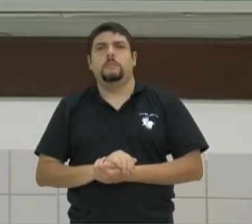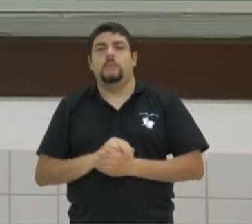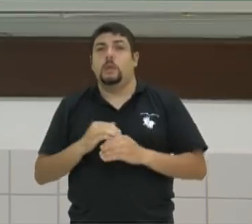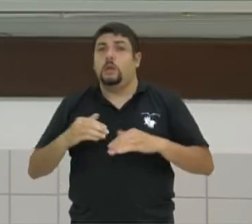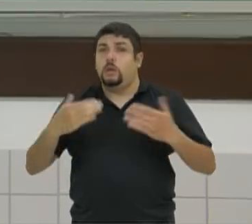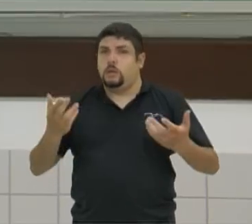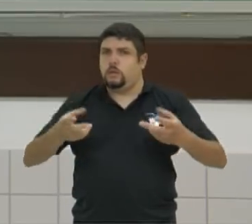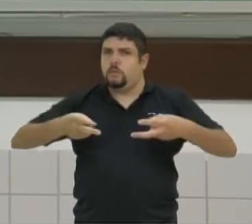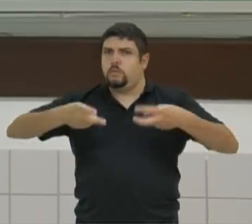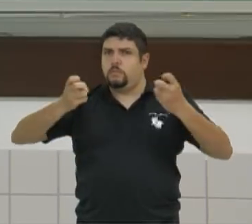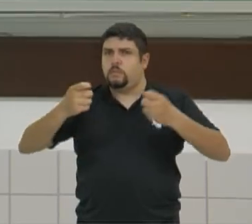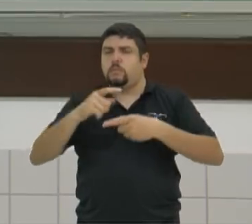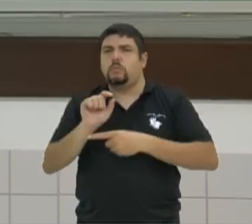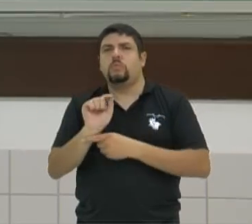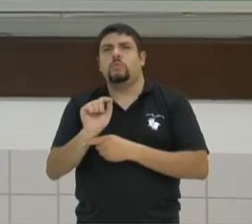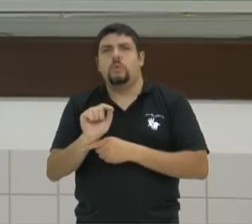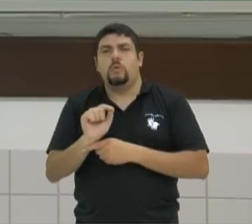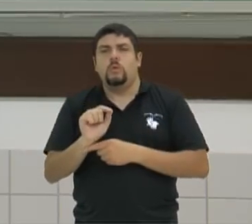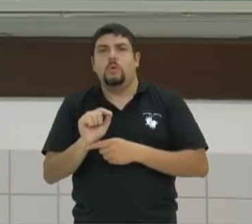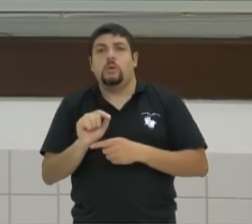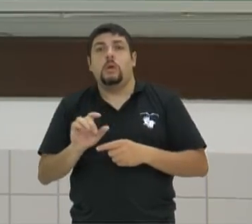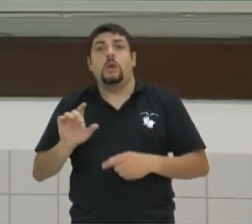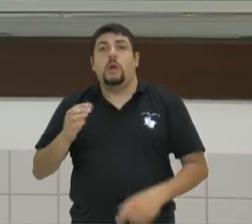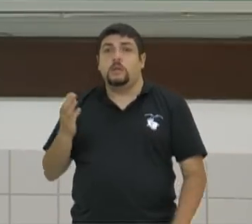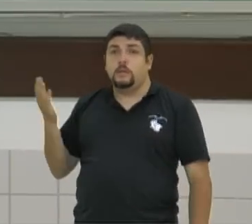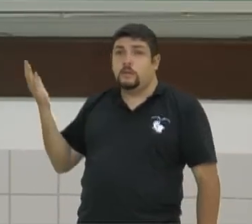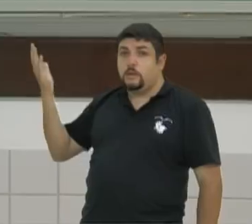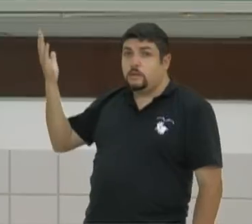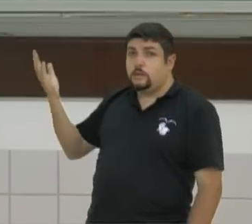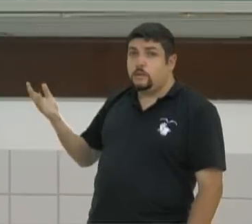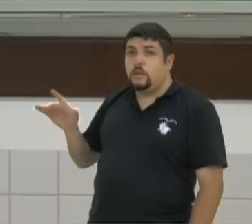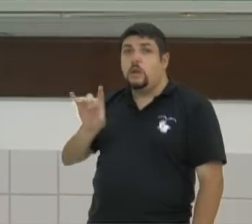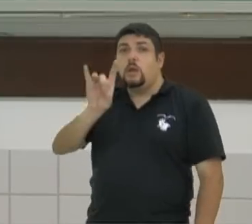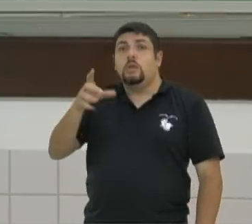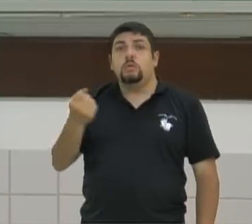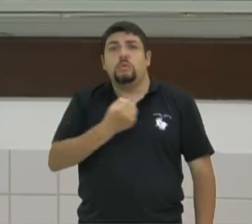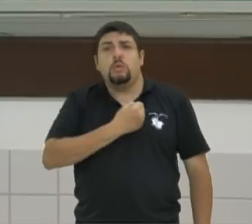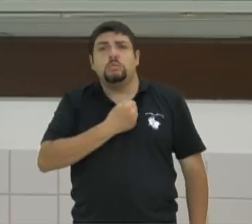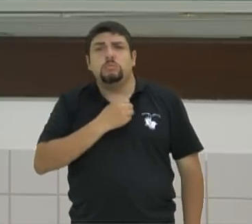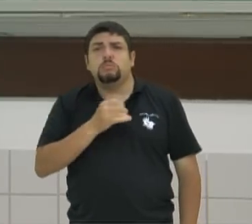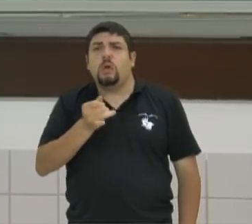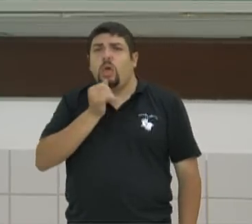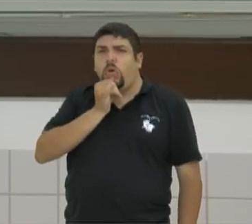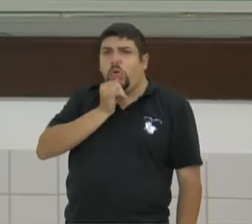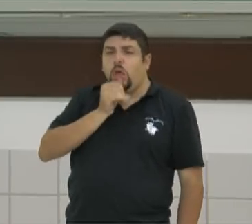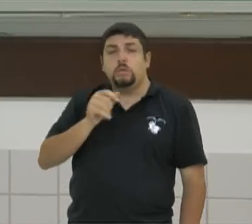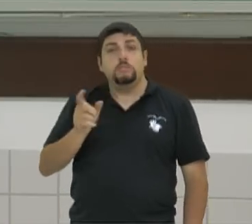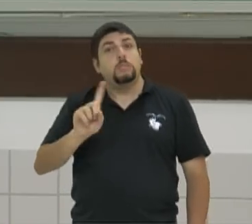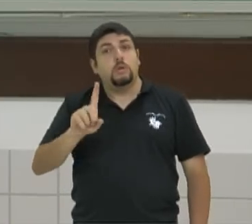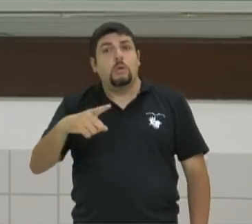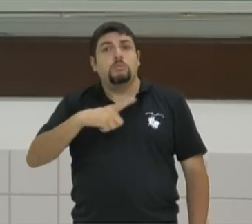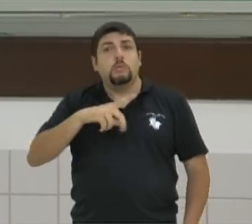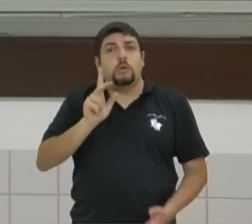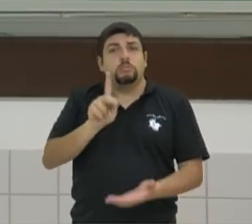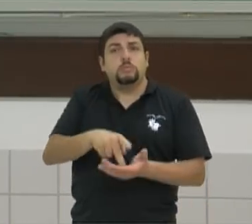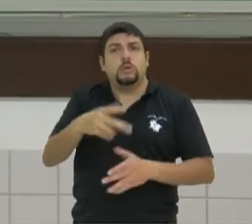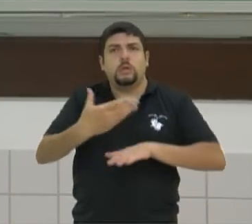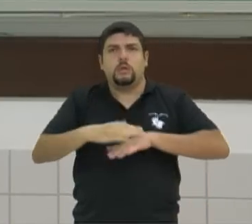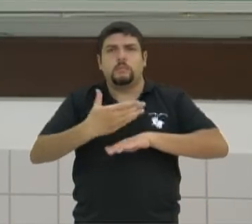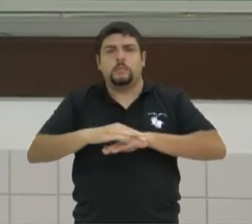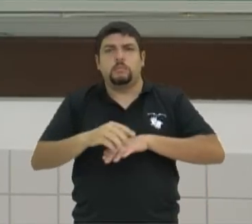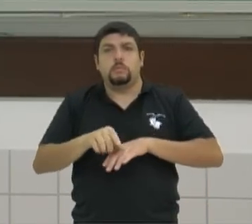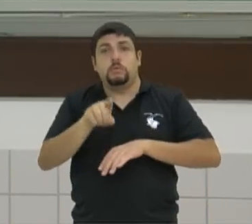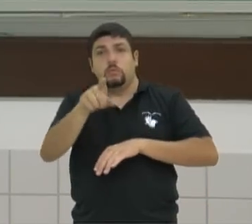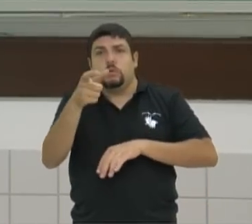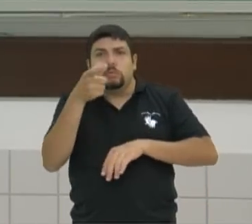essas medidas elas não estão associadas a números sem alma, vamos dizer assim. Eles estão associados a situações práticas. Né? Você pode até não assistir muita